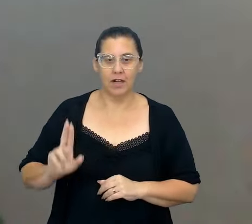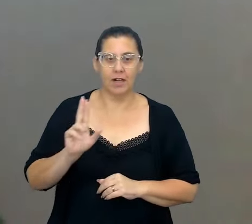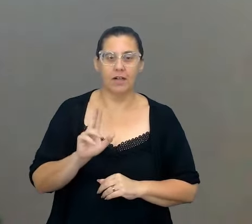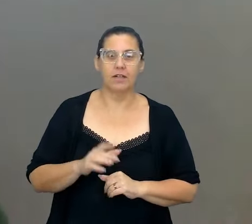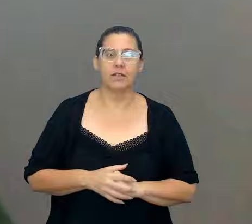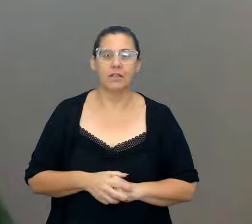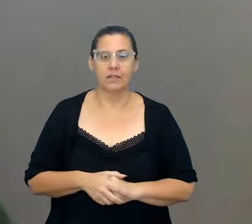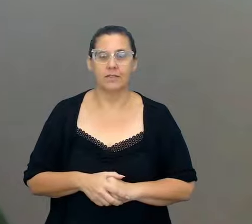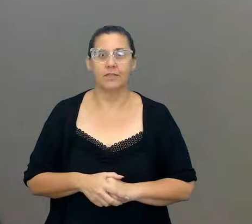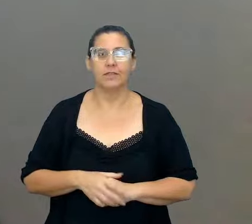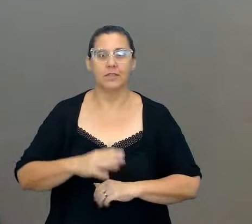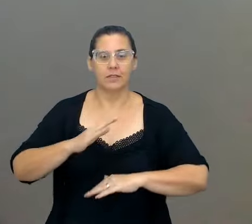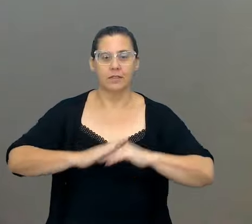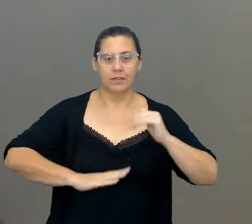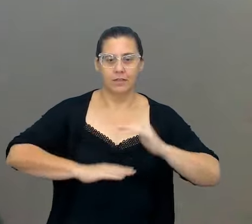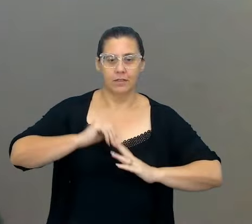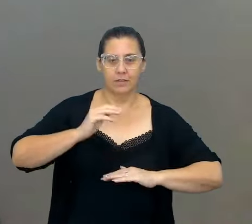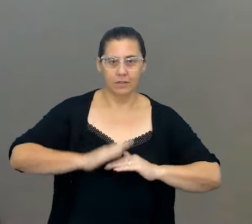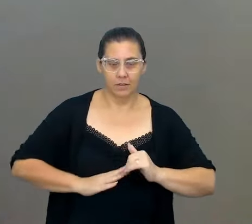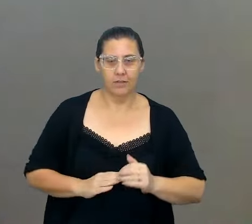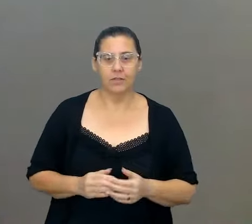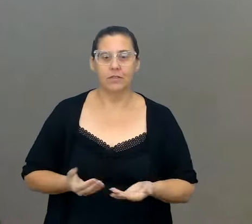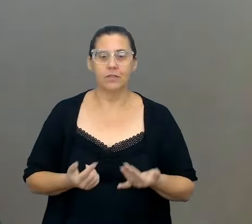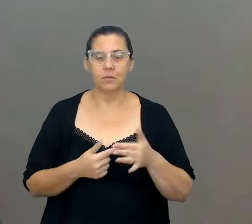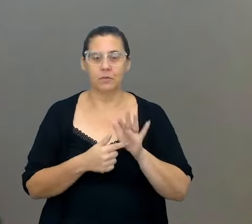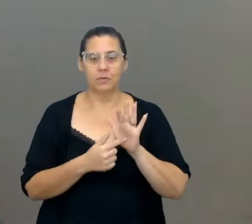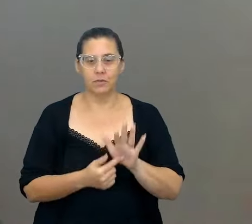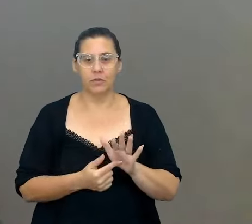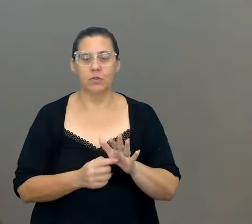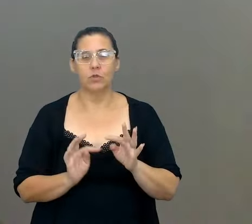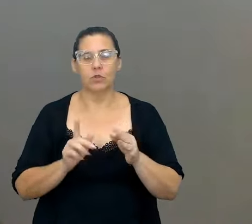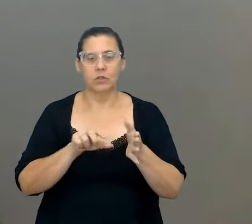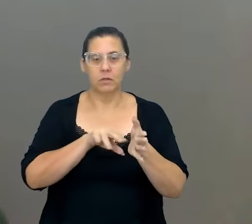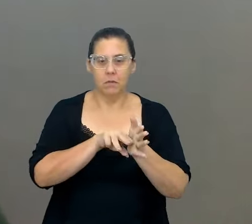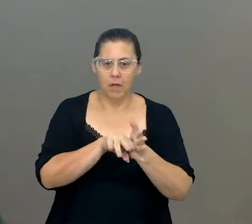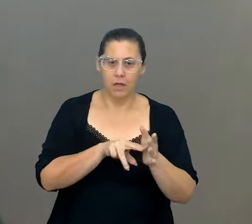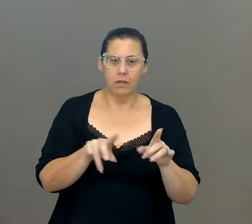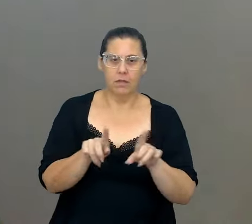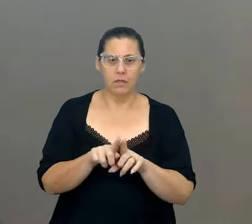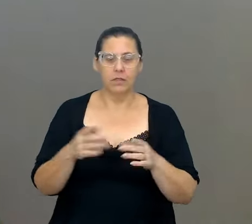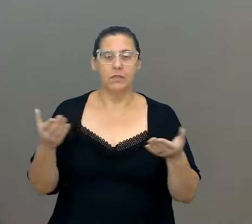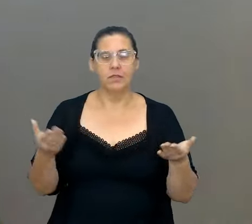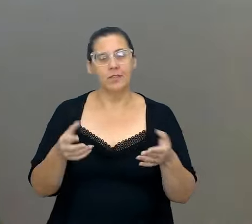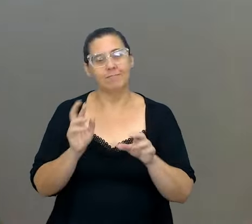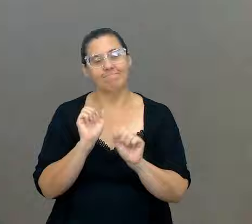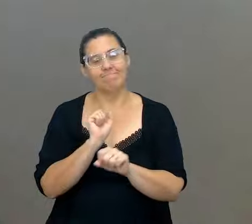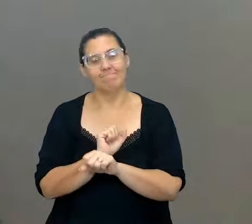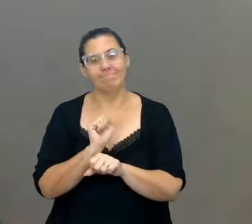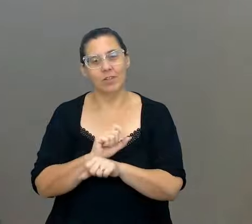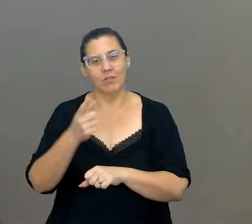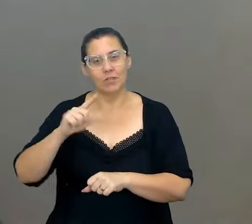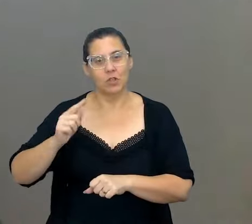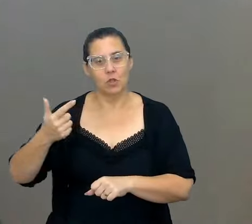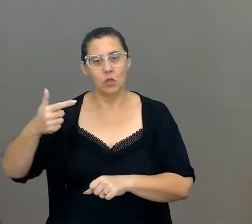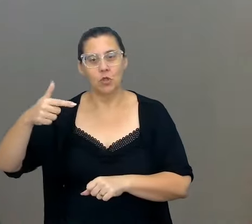utilizar essas atividades que foram colocadas assim como as metodologias também, e aguardo vocês aqui para a